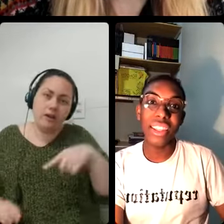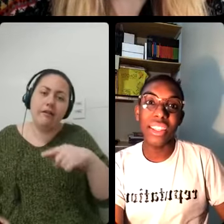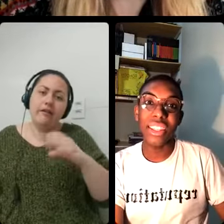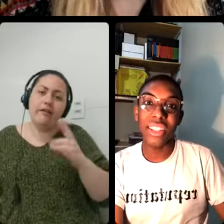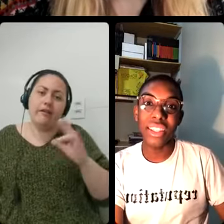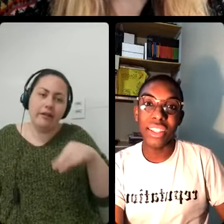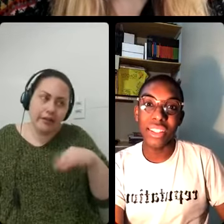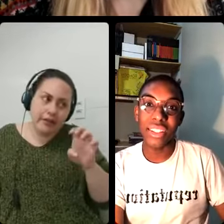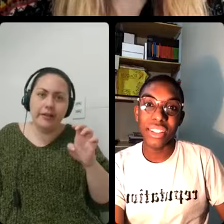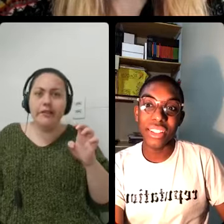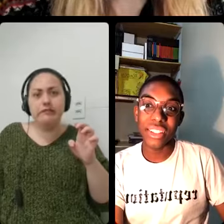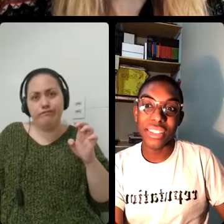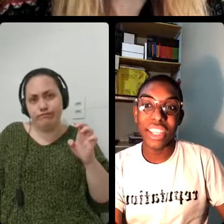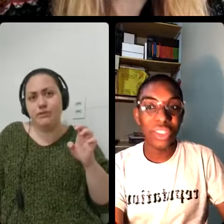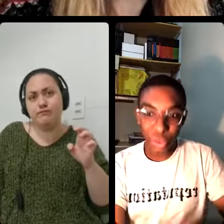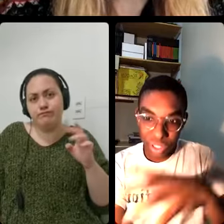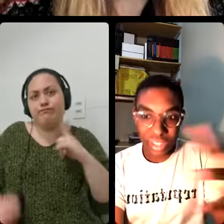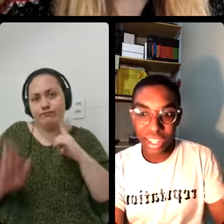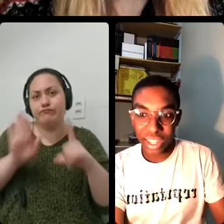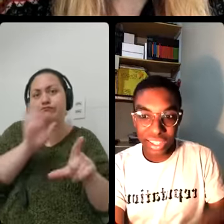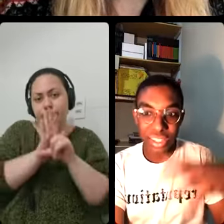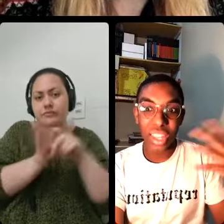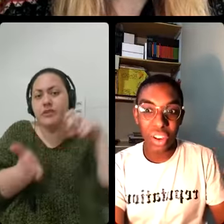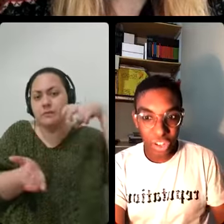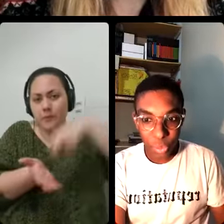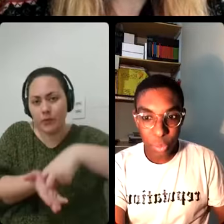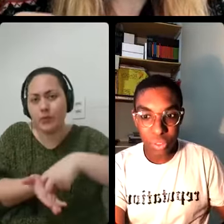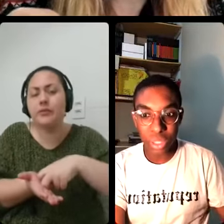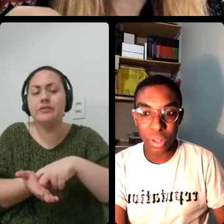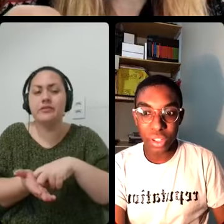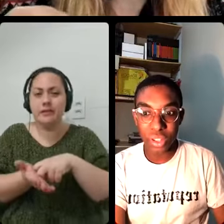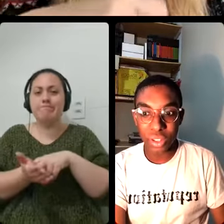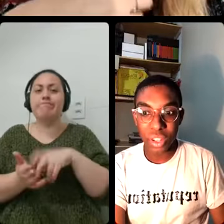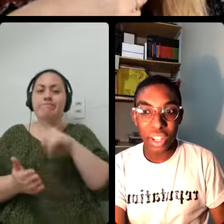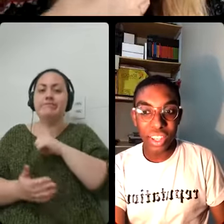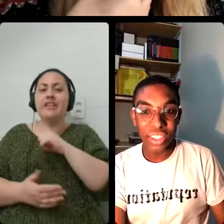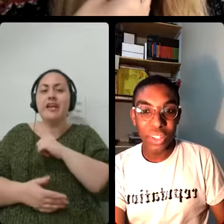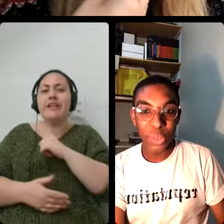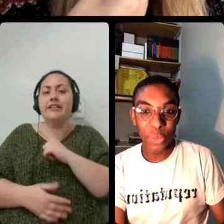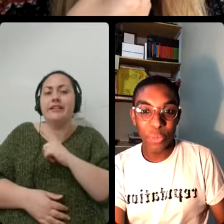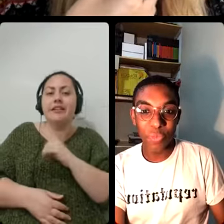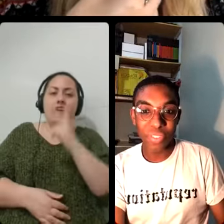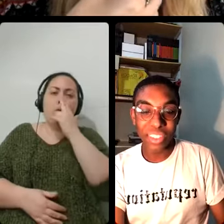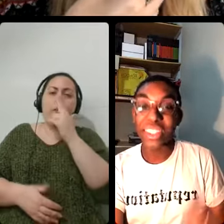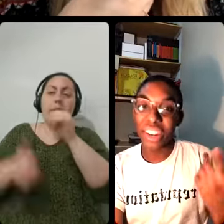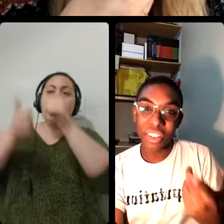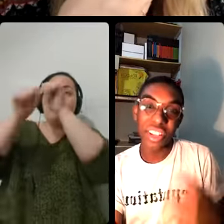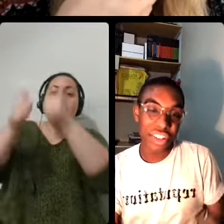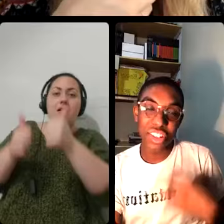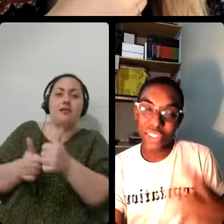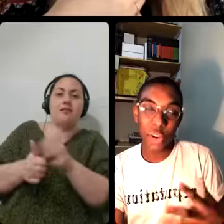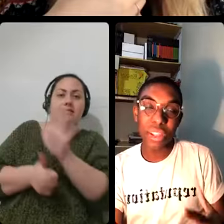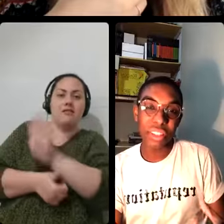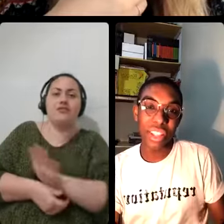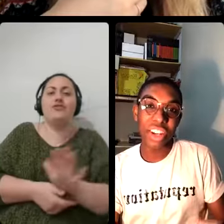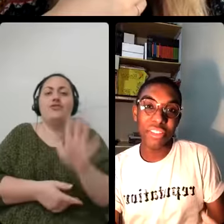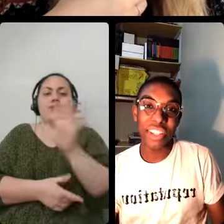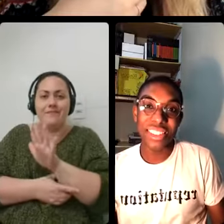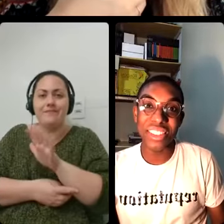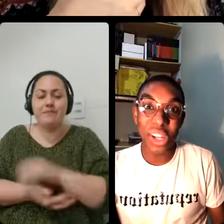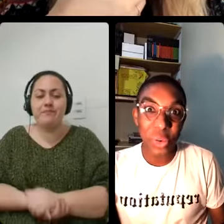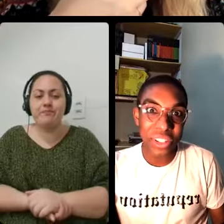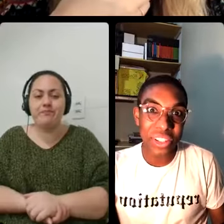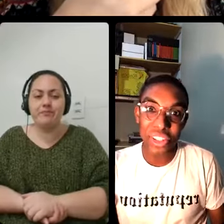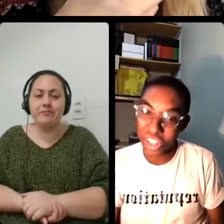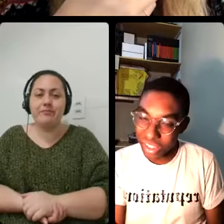né, e que tem todo esse estereótipo por cima disso. Então, tal, que nem a gente estava comentando, né?